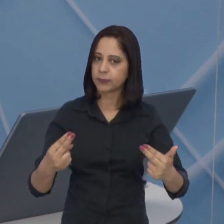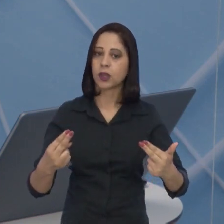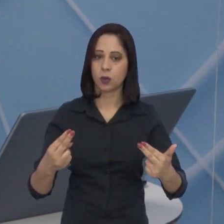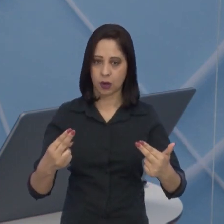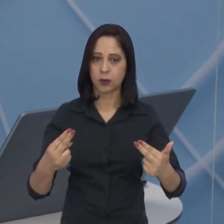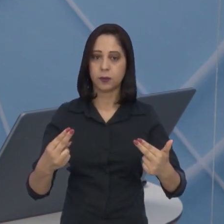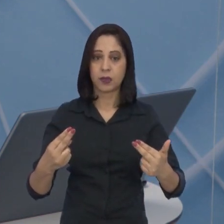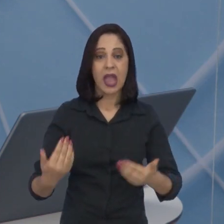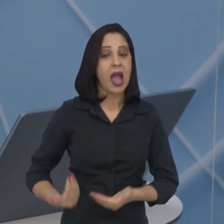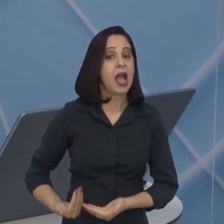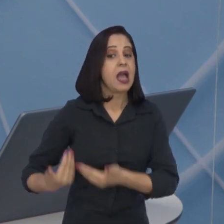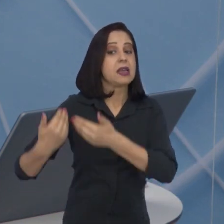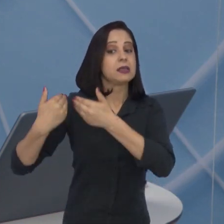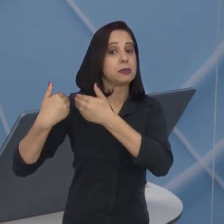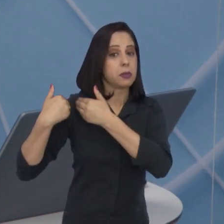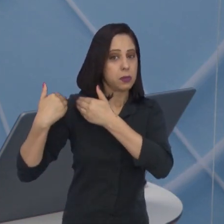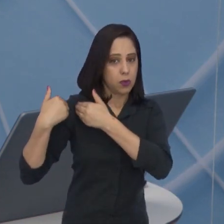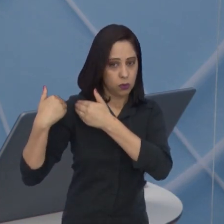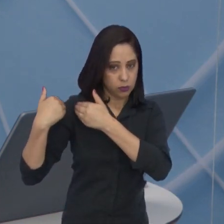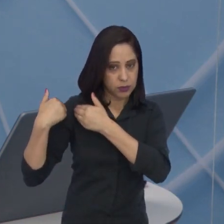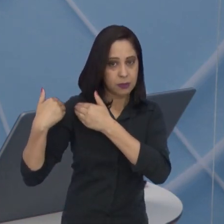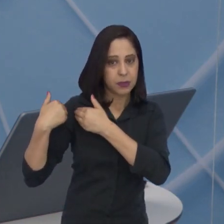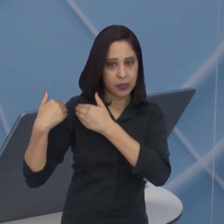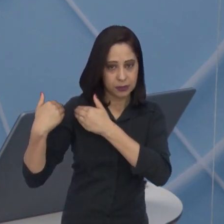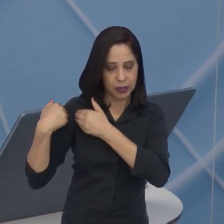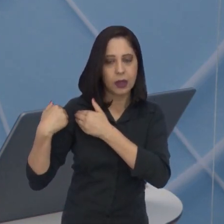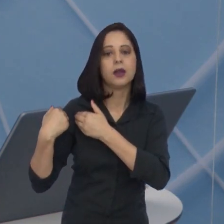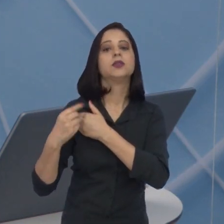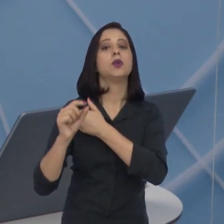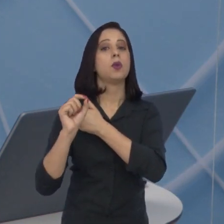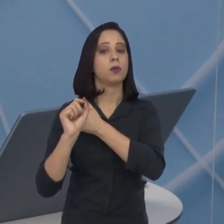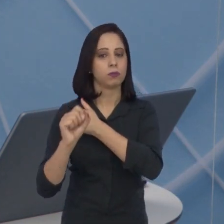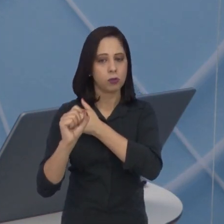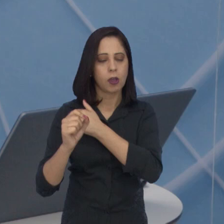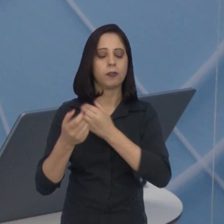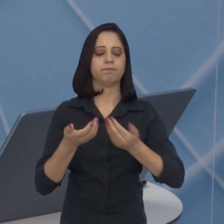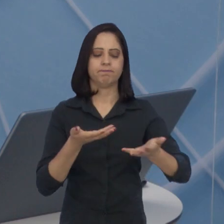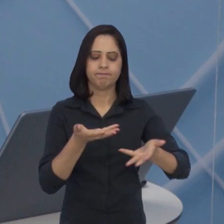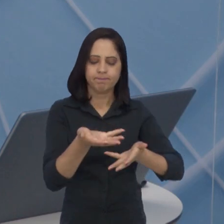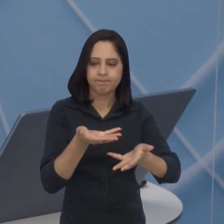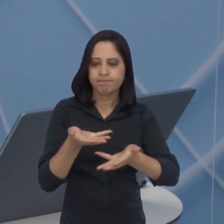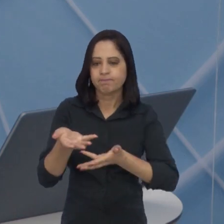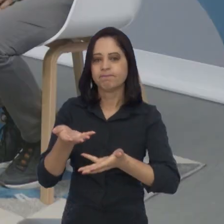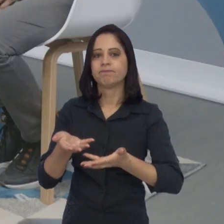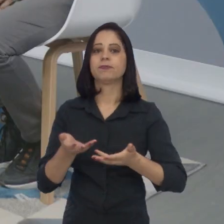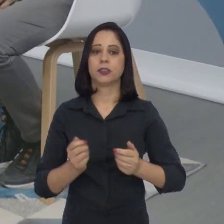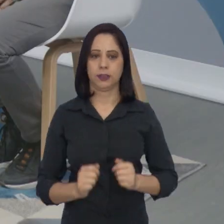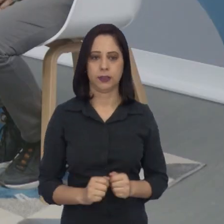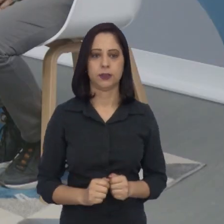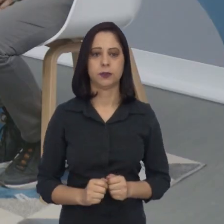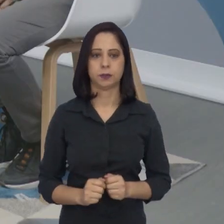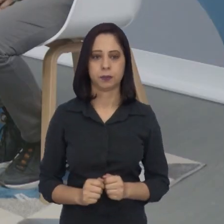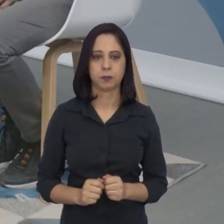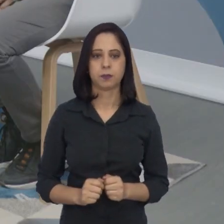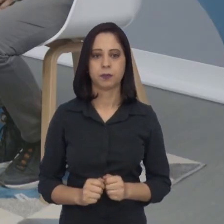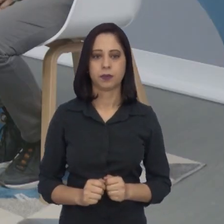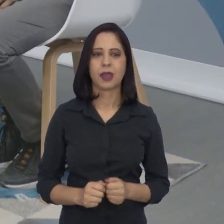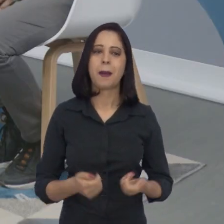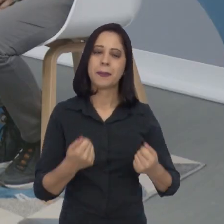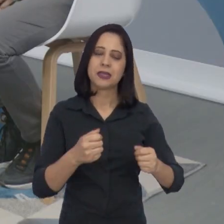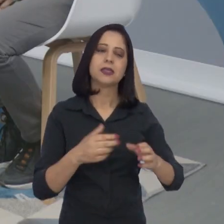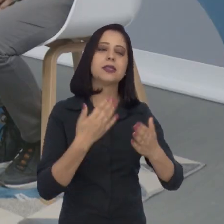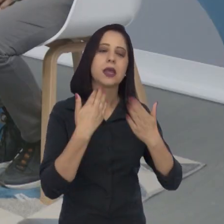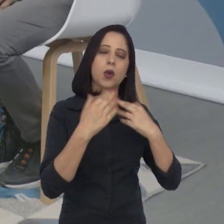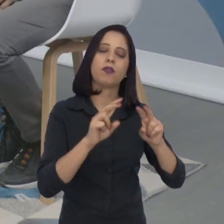uma responsabilidade também compartilhada. Não é mesmo, Paulo? A gente precisa falar desse assunto, né?